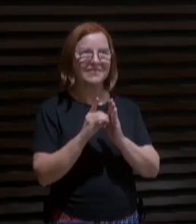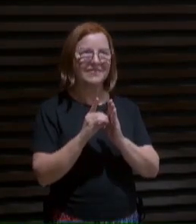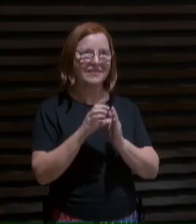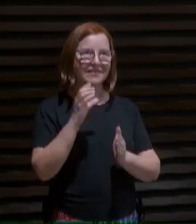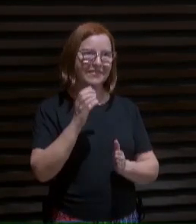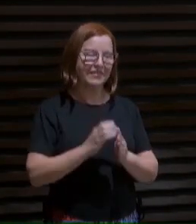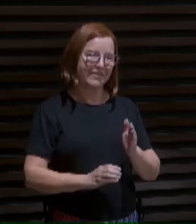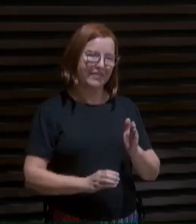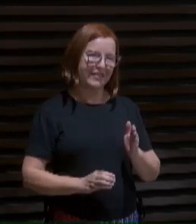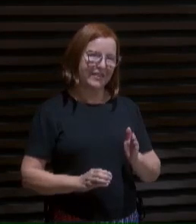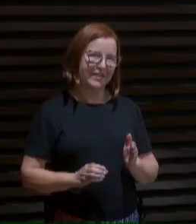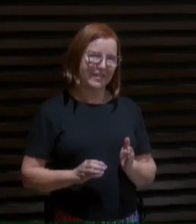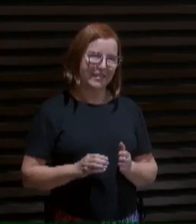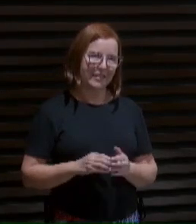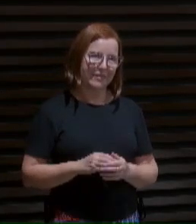capítulo